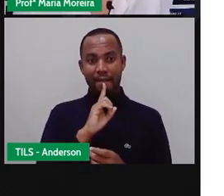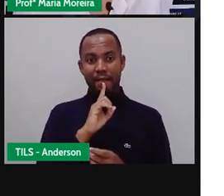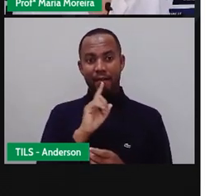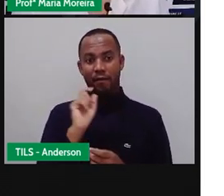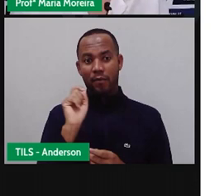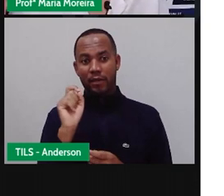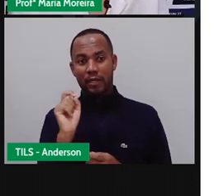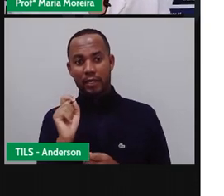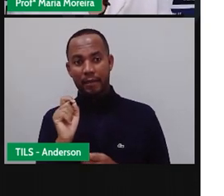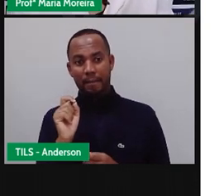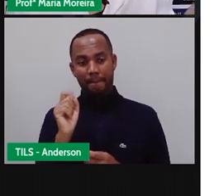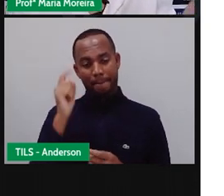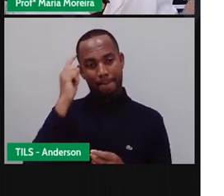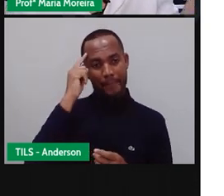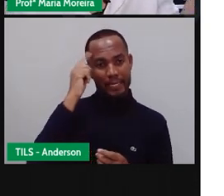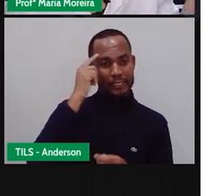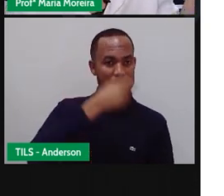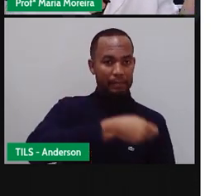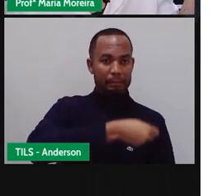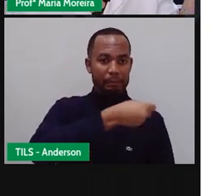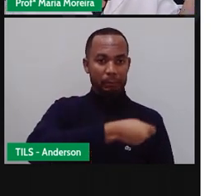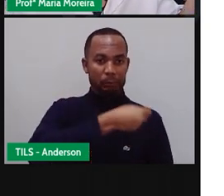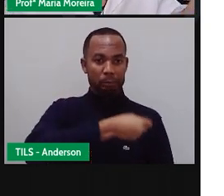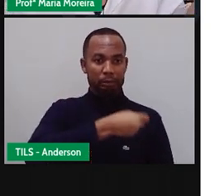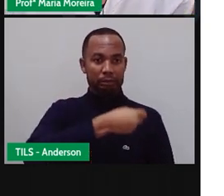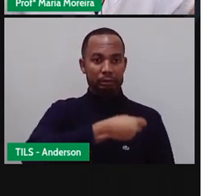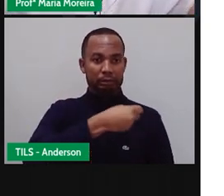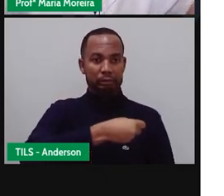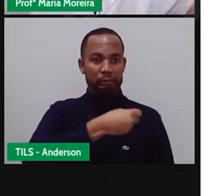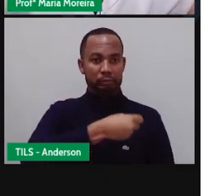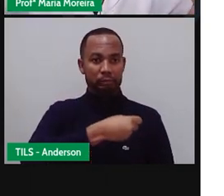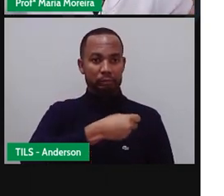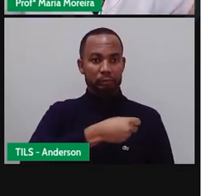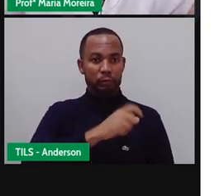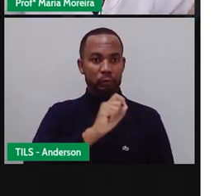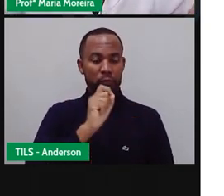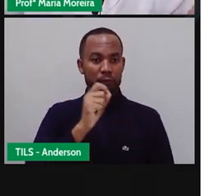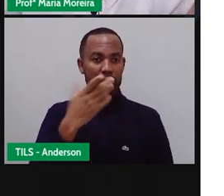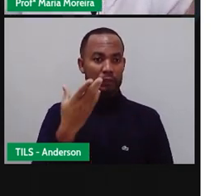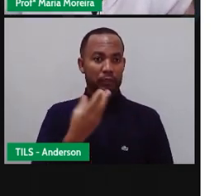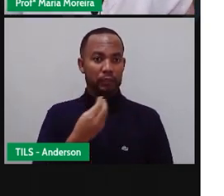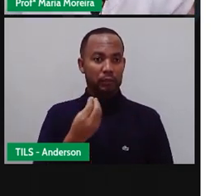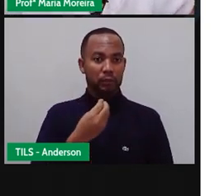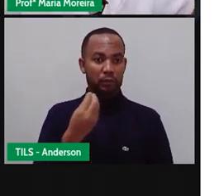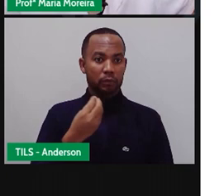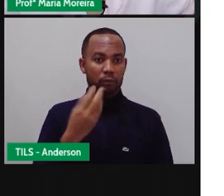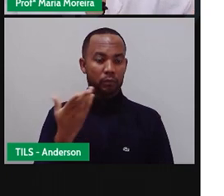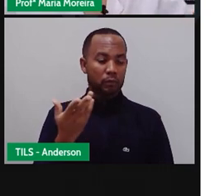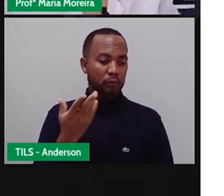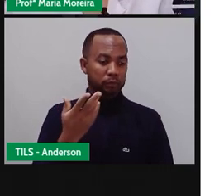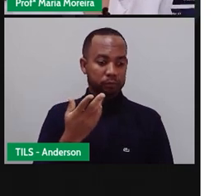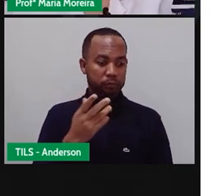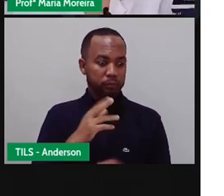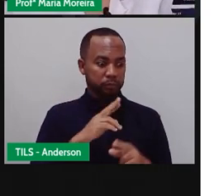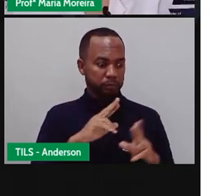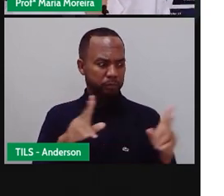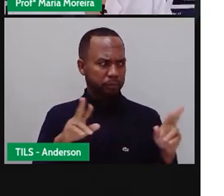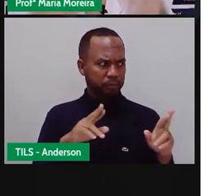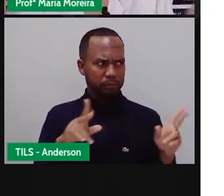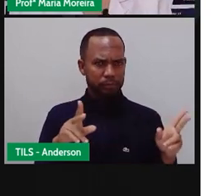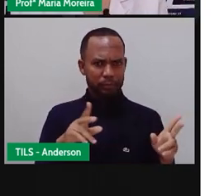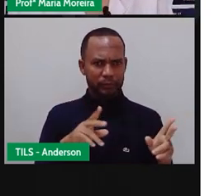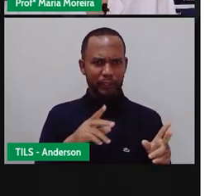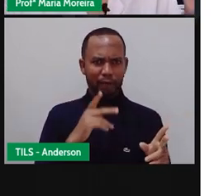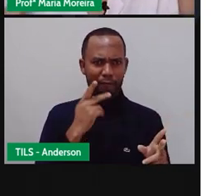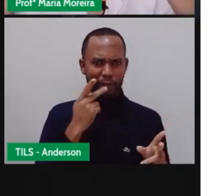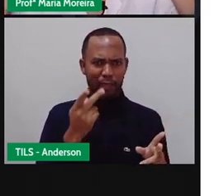tem nada a ver tem capanga o lago levou ela a capanga levou ela alguma